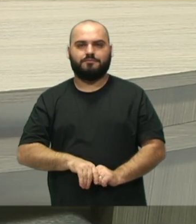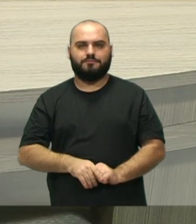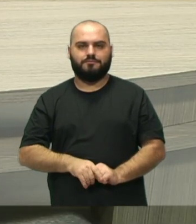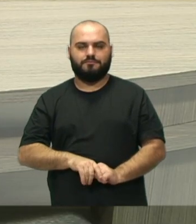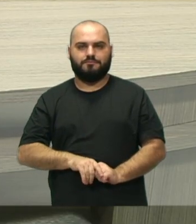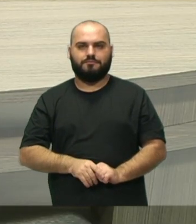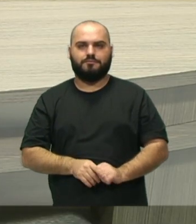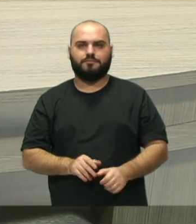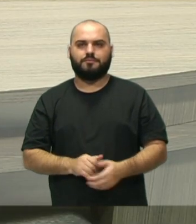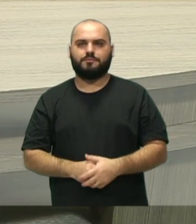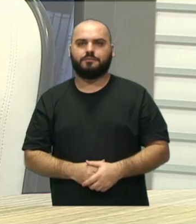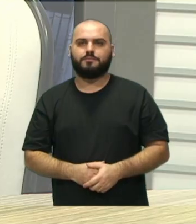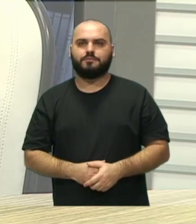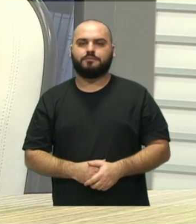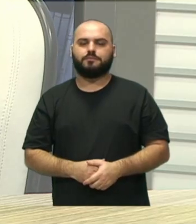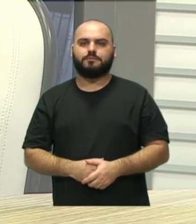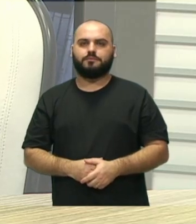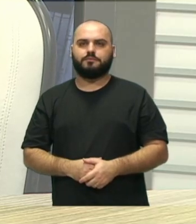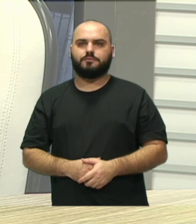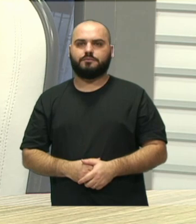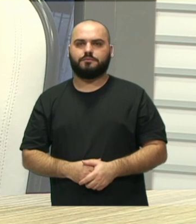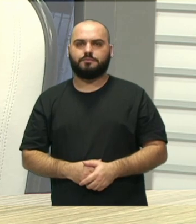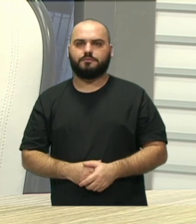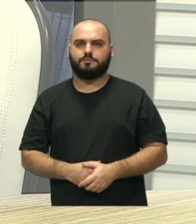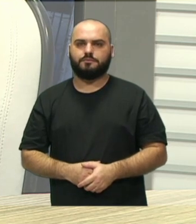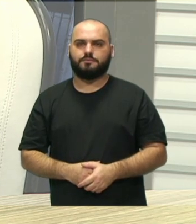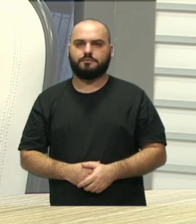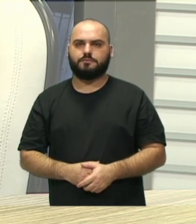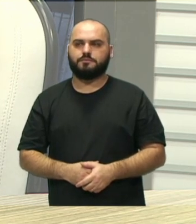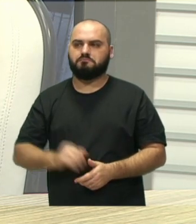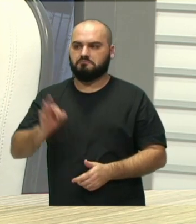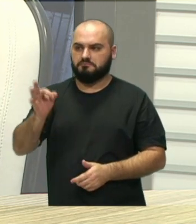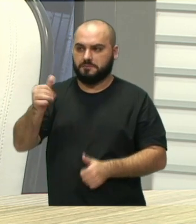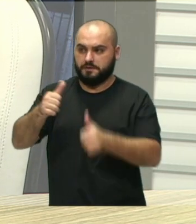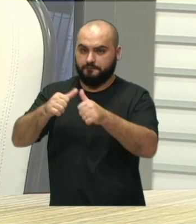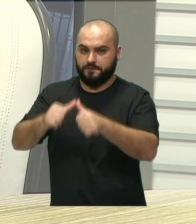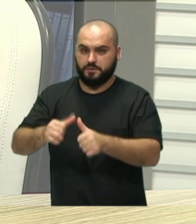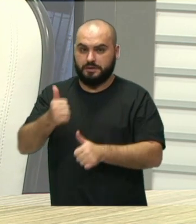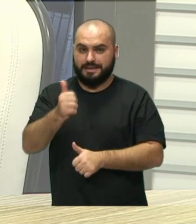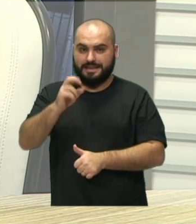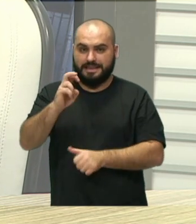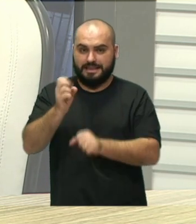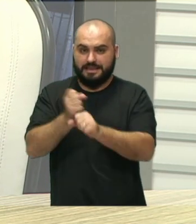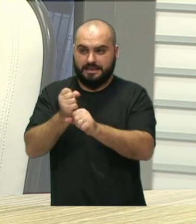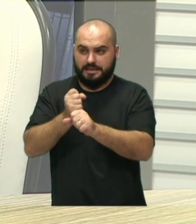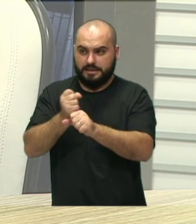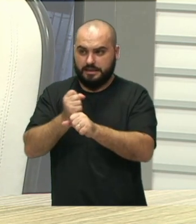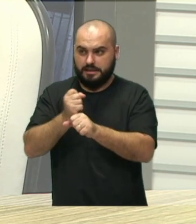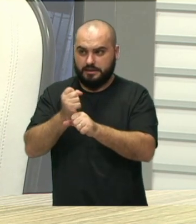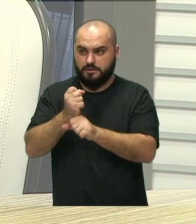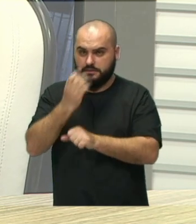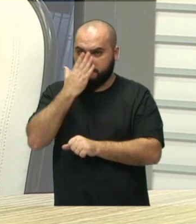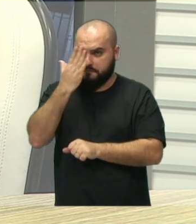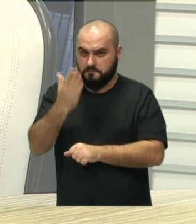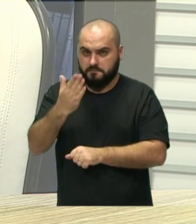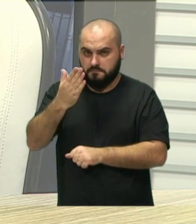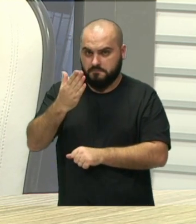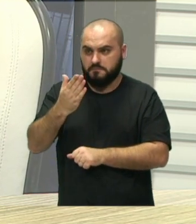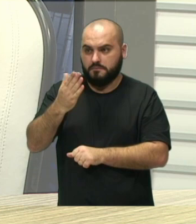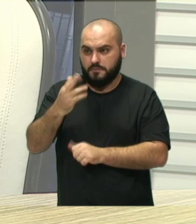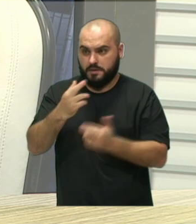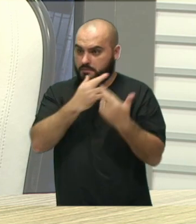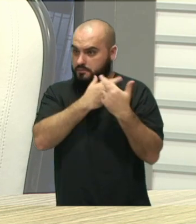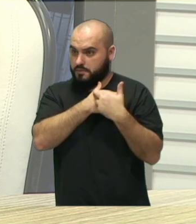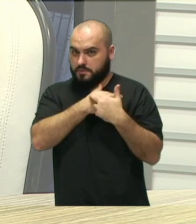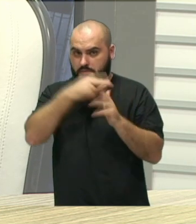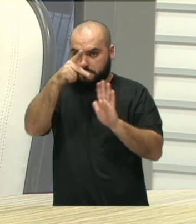E professora, bom, a senhora passou aí 15 anos à frente desse projeto, que parece que